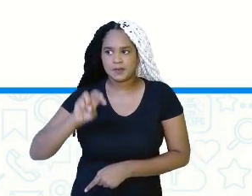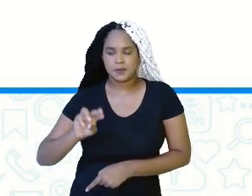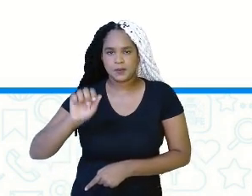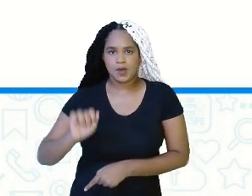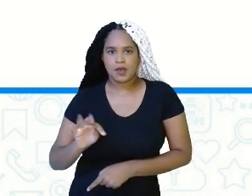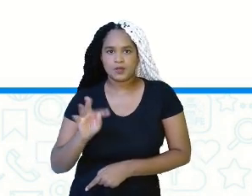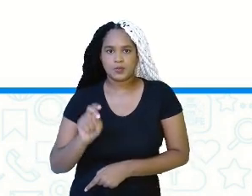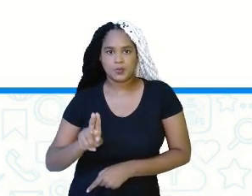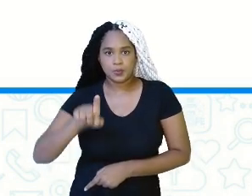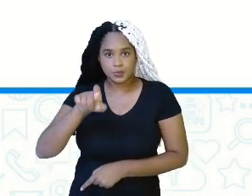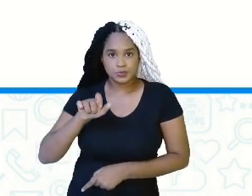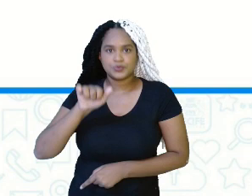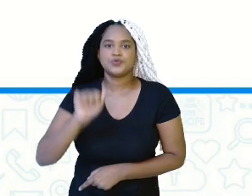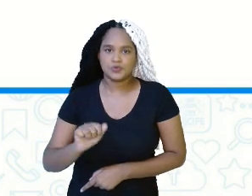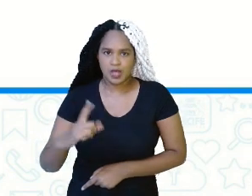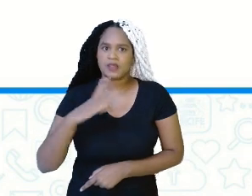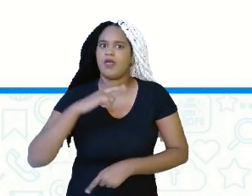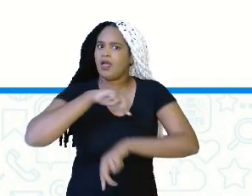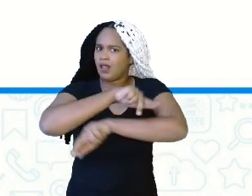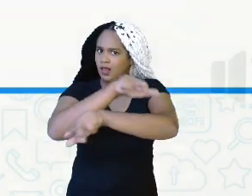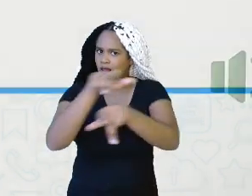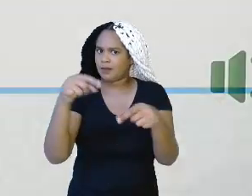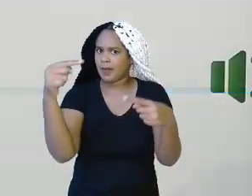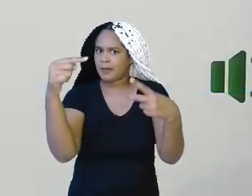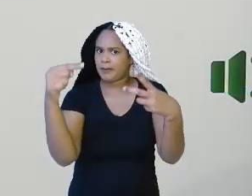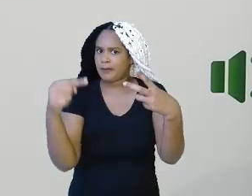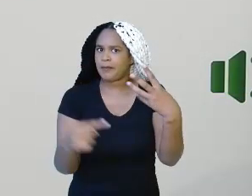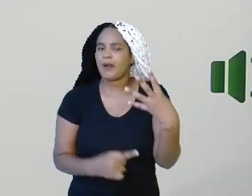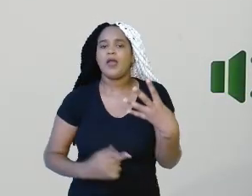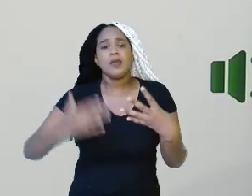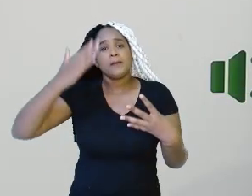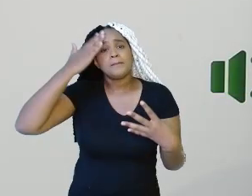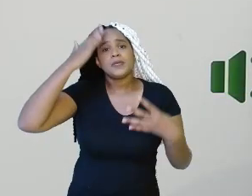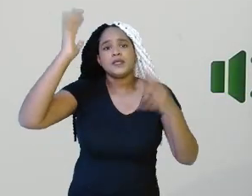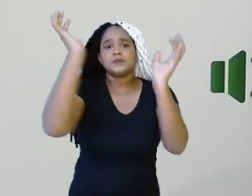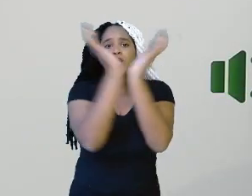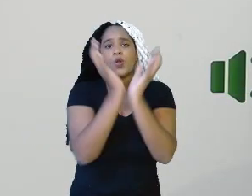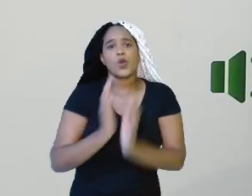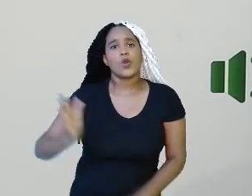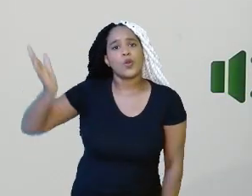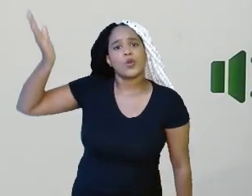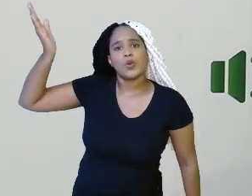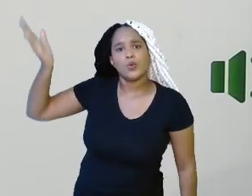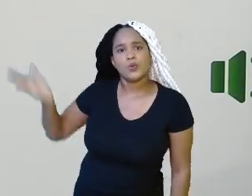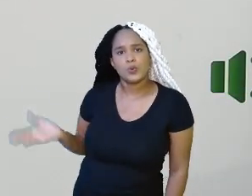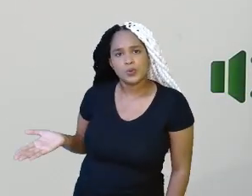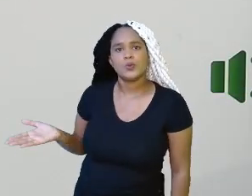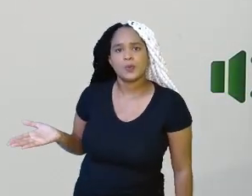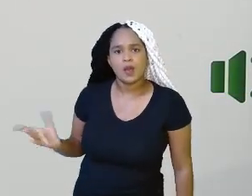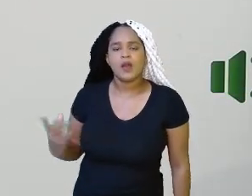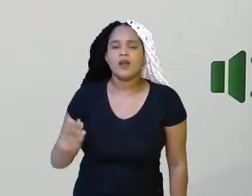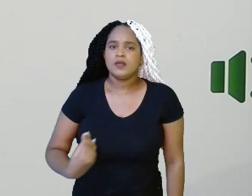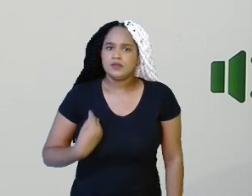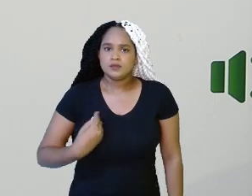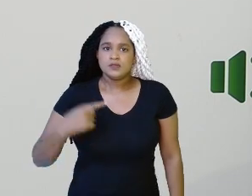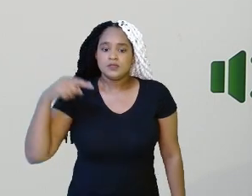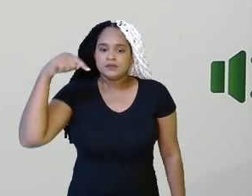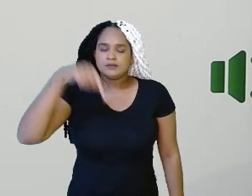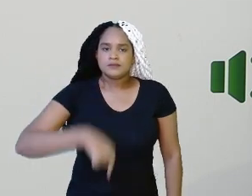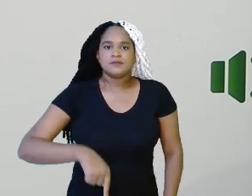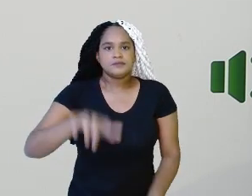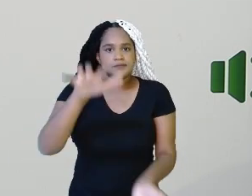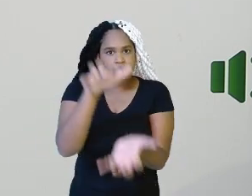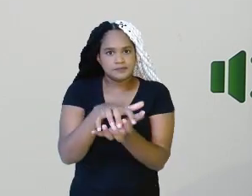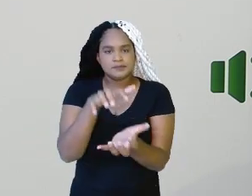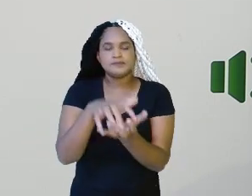e Tuxá. Essas são os principais grupos indígenas que existem aqui